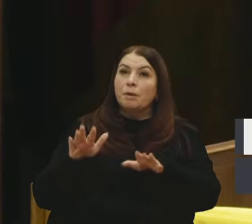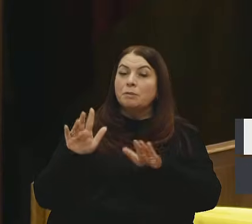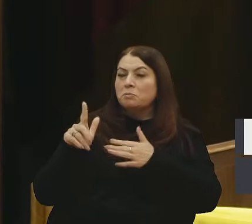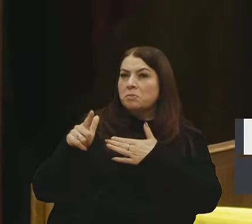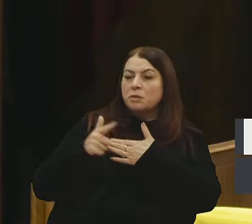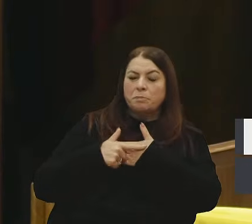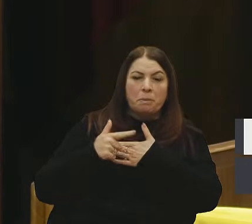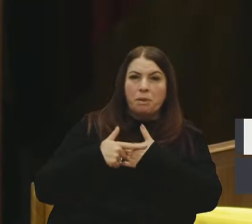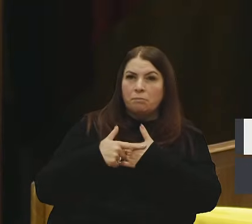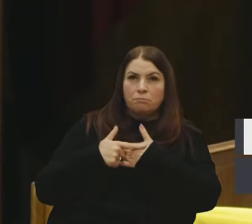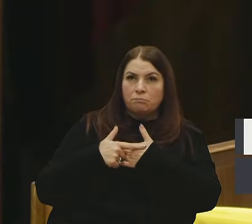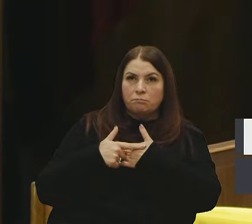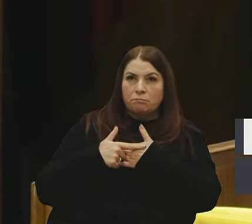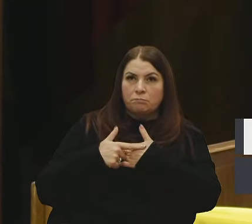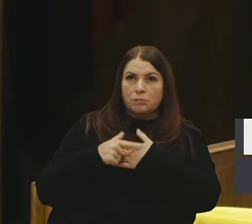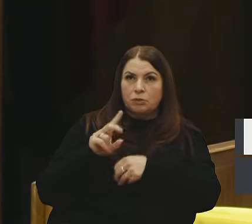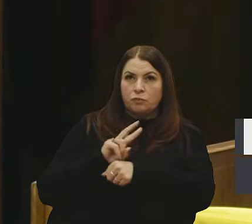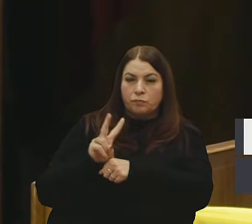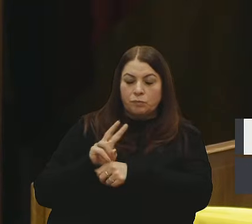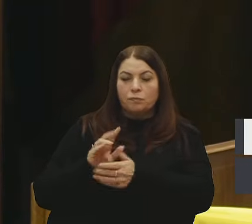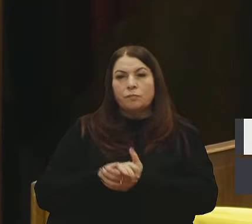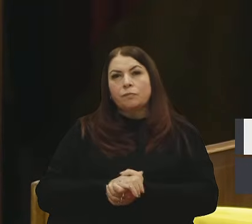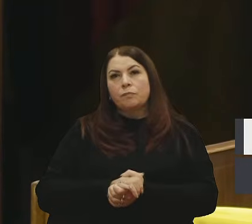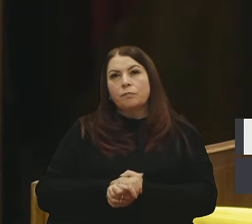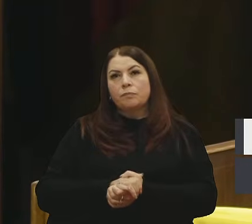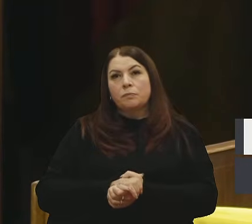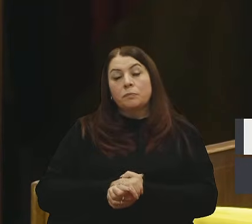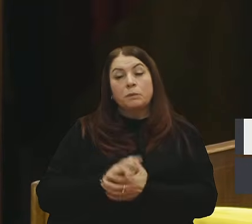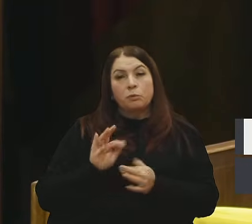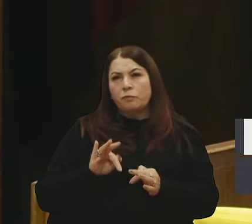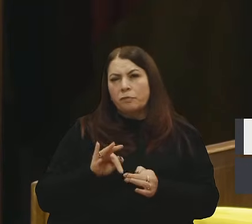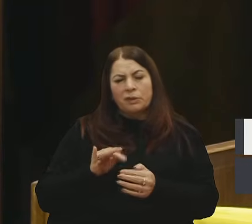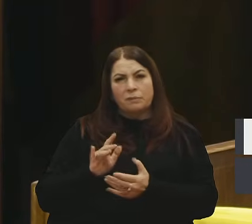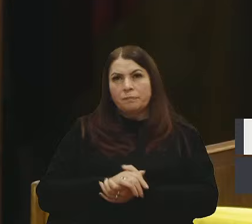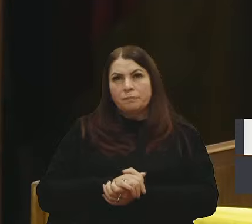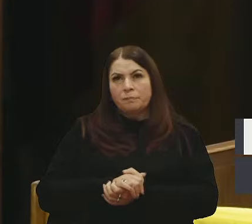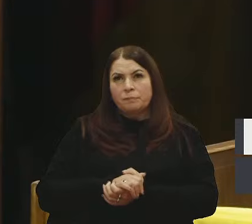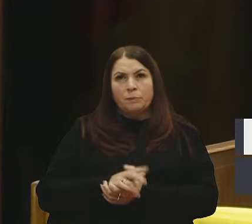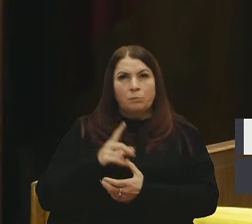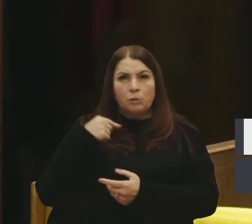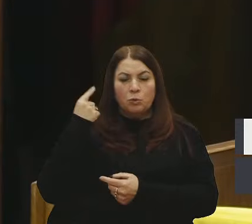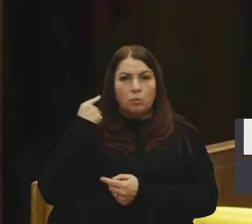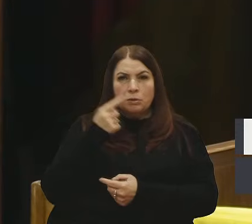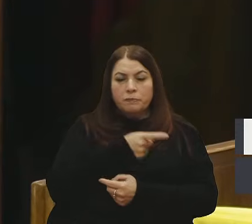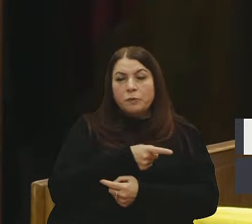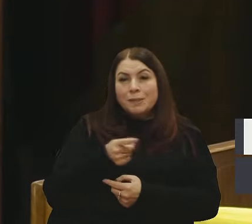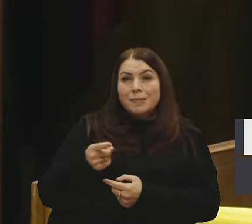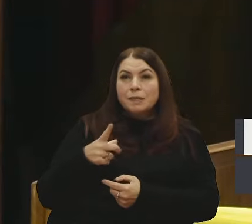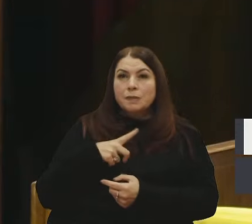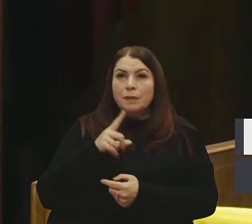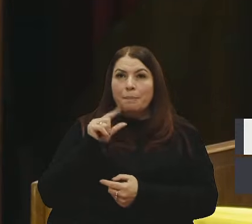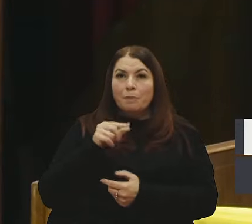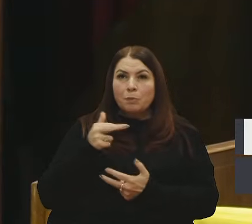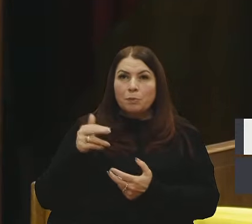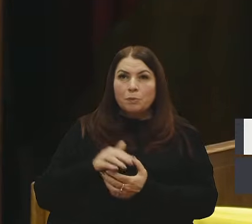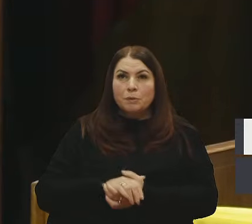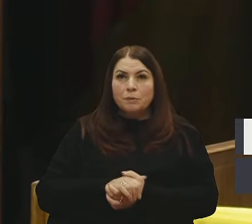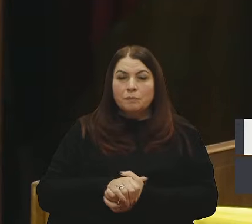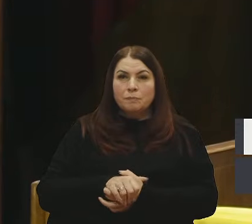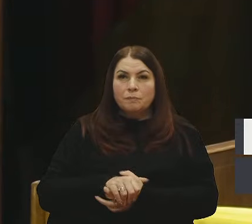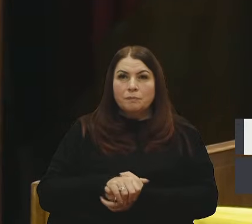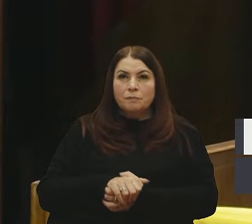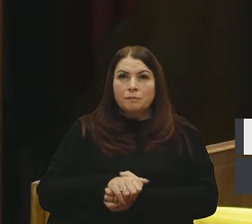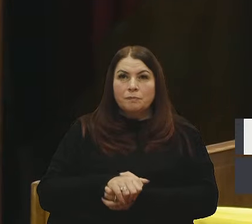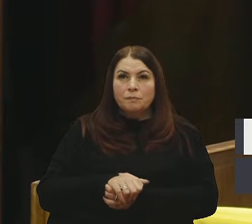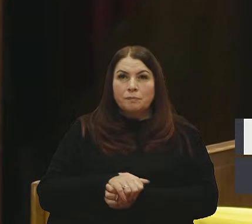papel de fiscalização. E por fim aqui, só para não enlouquecer vocês, tinha só mais uma coisinha que eu queria dizer.